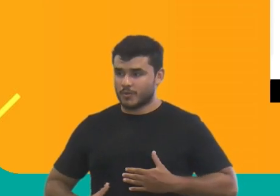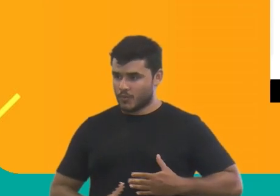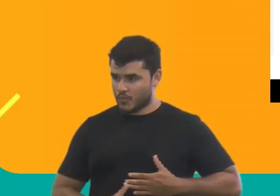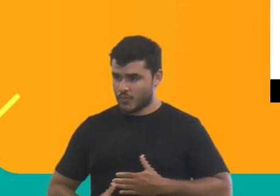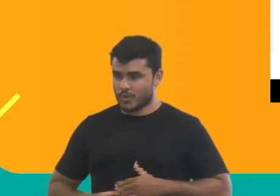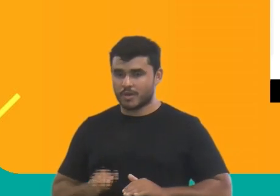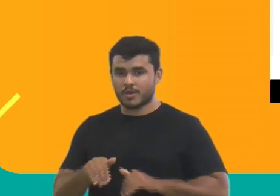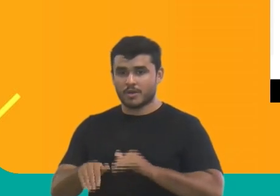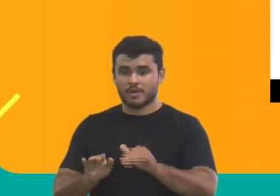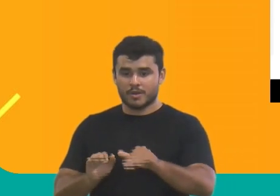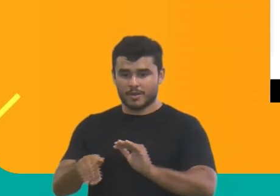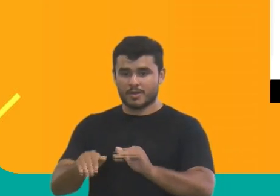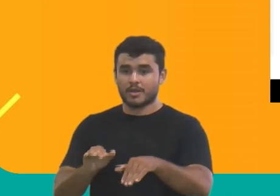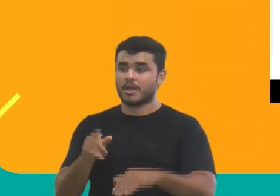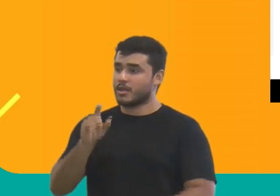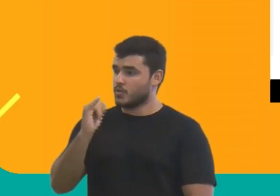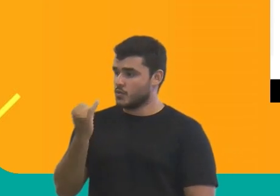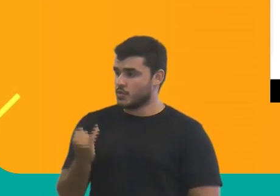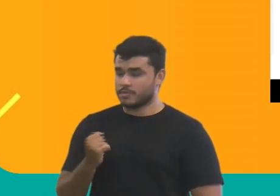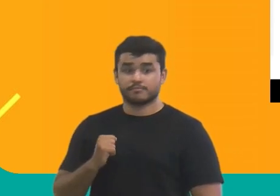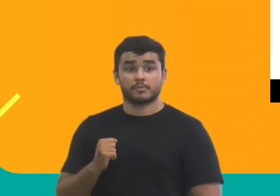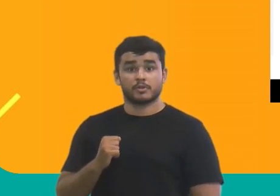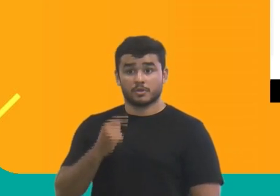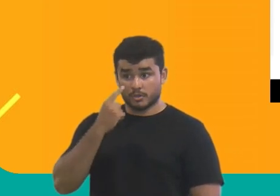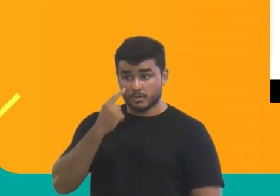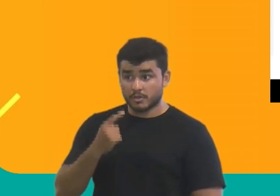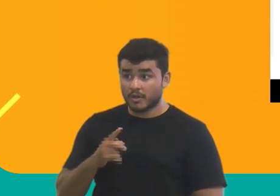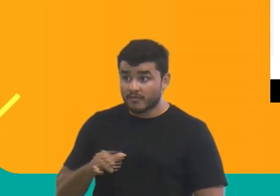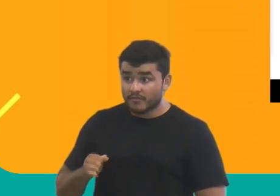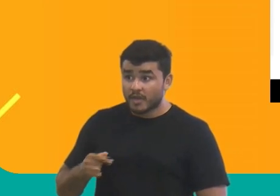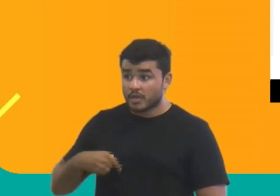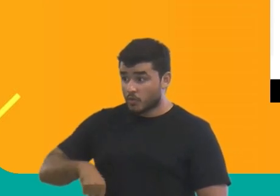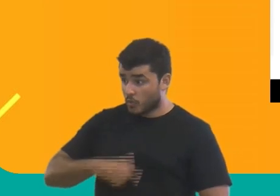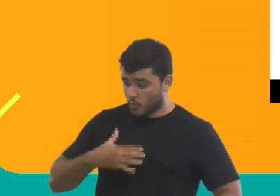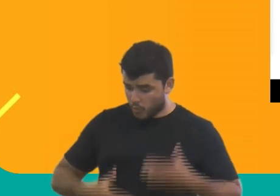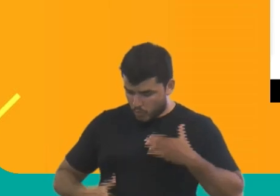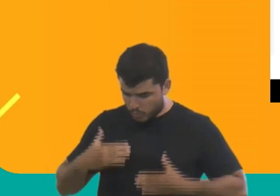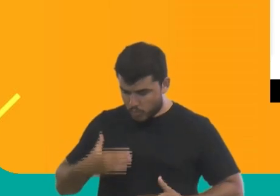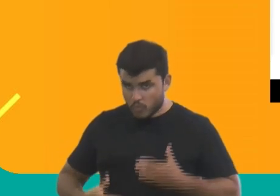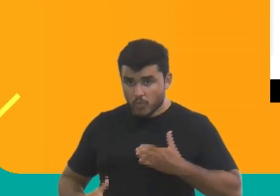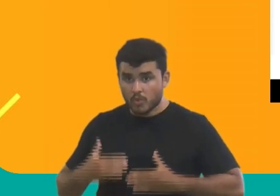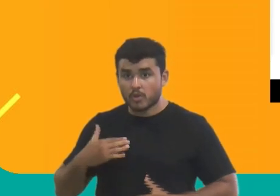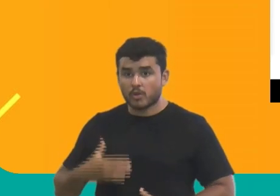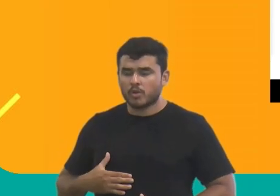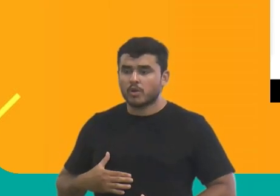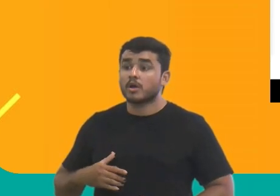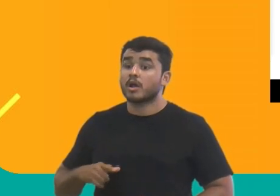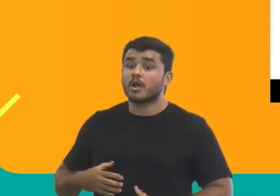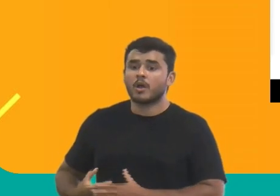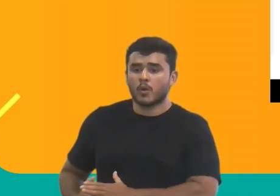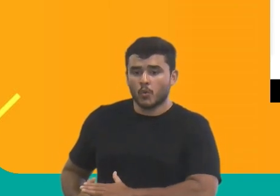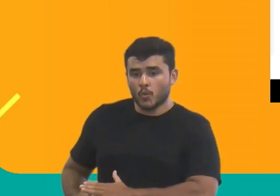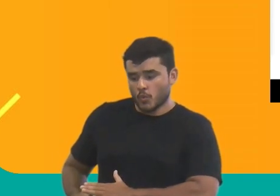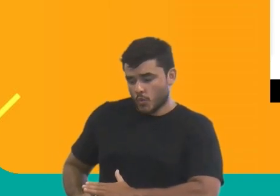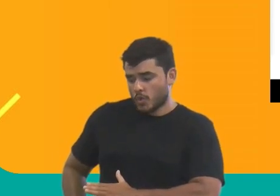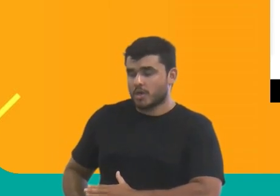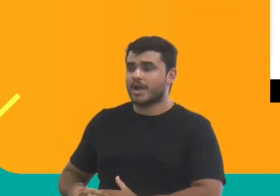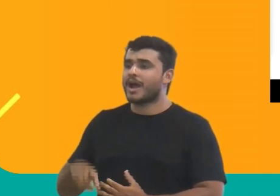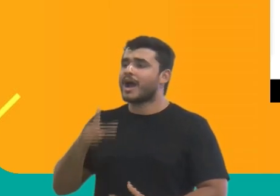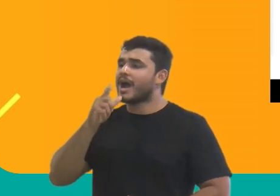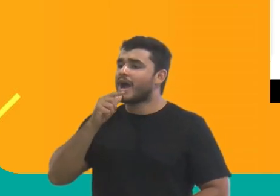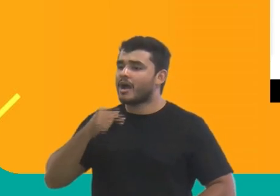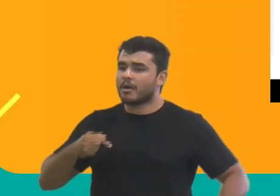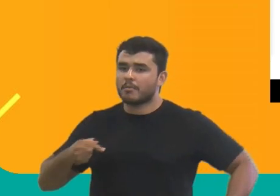irmandade assim, a gente entende. Quando a gente vai fazer uma drenagem linfática, eu vou tirar a água que está retida em